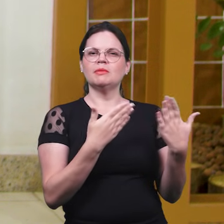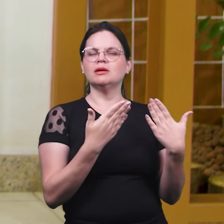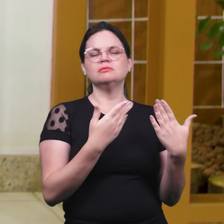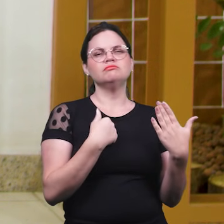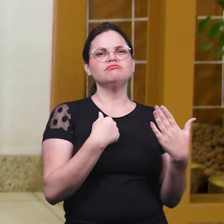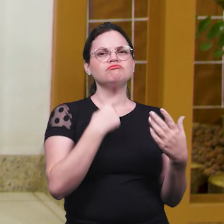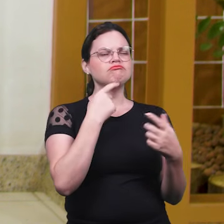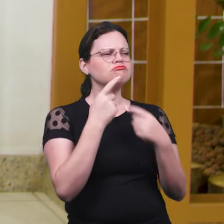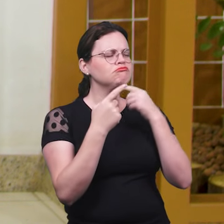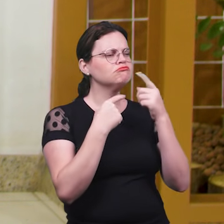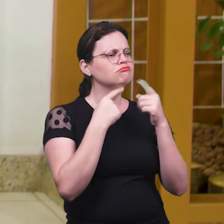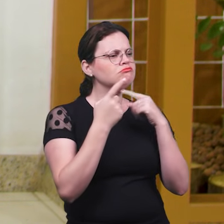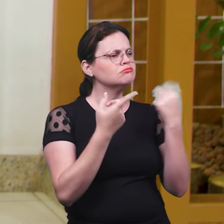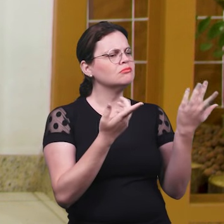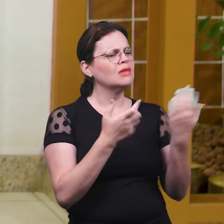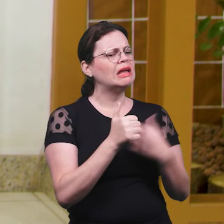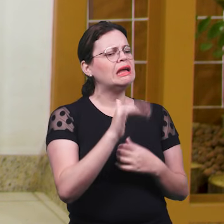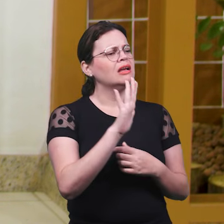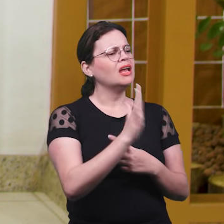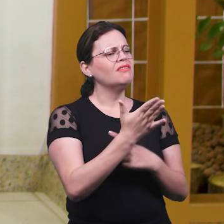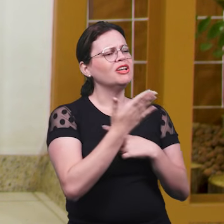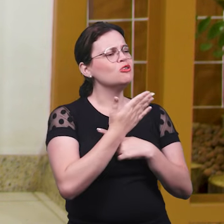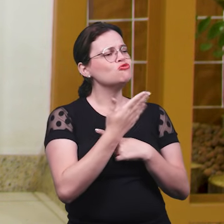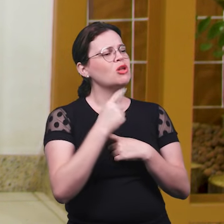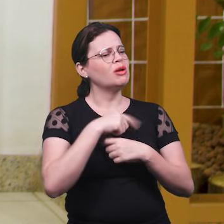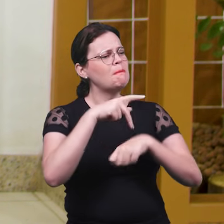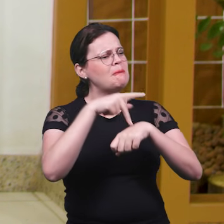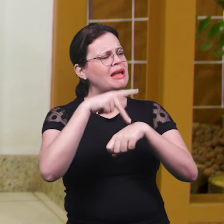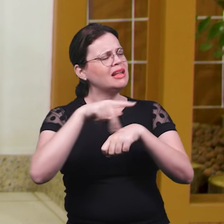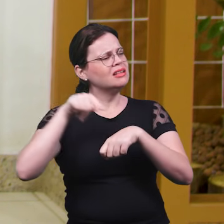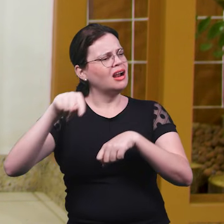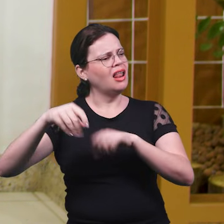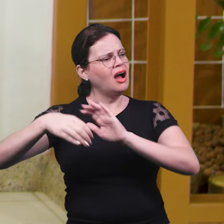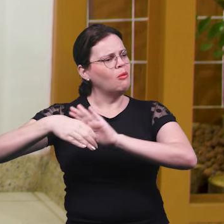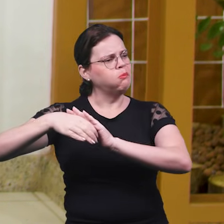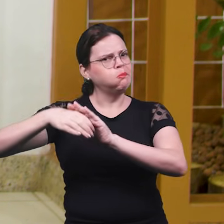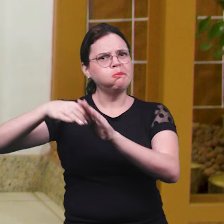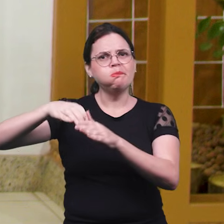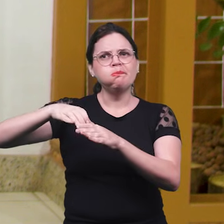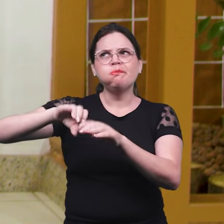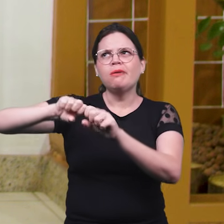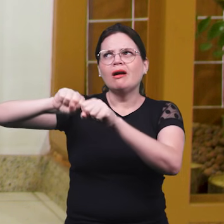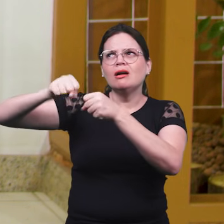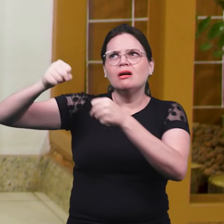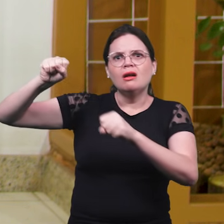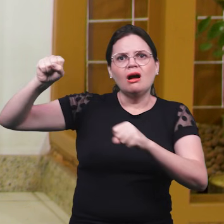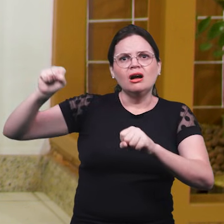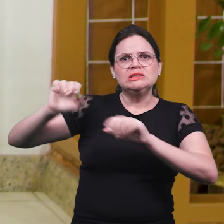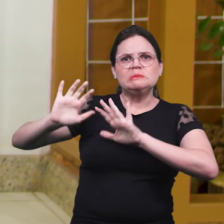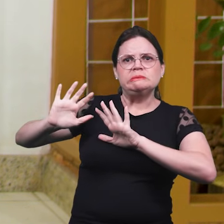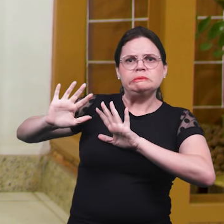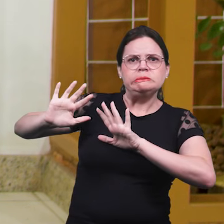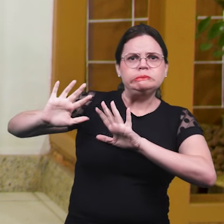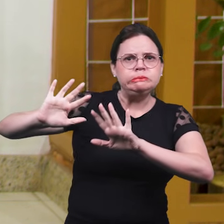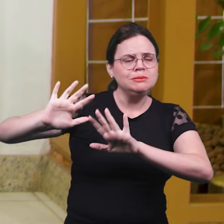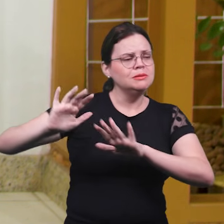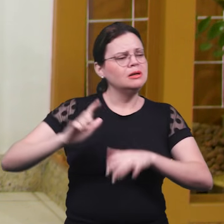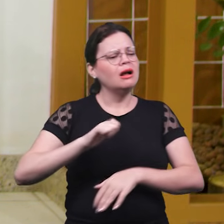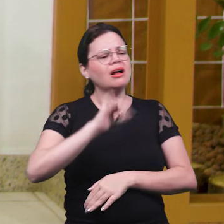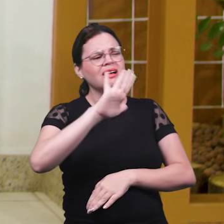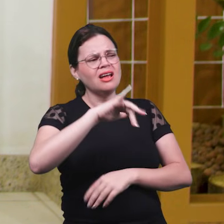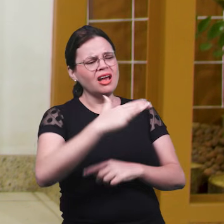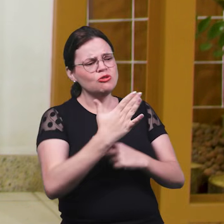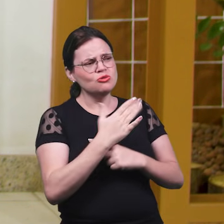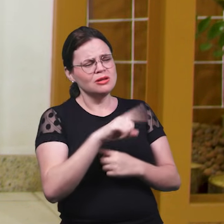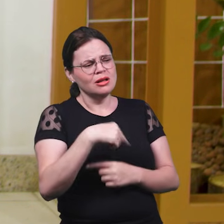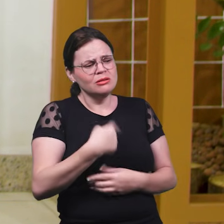conversando e veio uma pergunta: quem irá remover a pedra? Já que a pedra era muito grande, elas não teriam condições de remover a